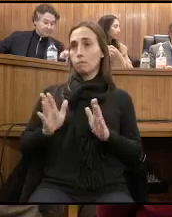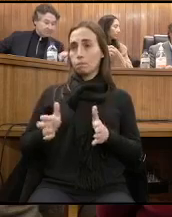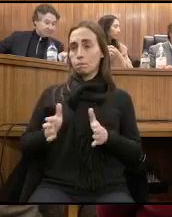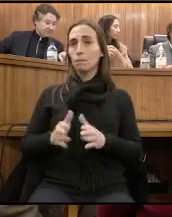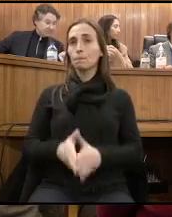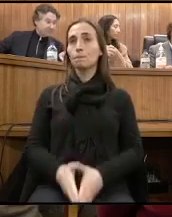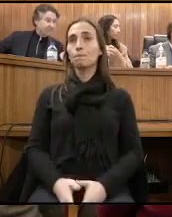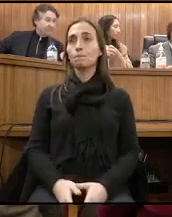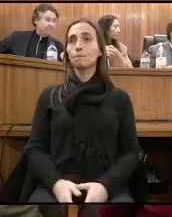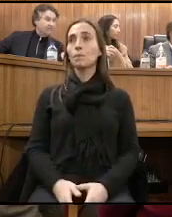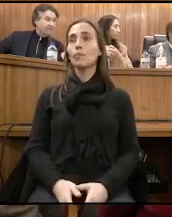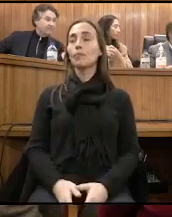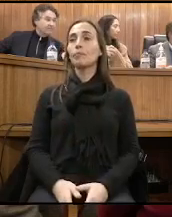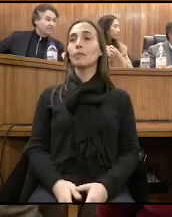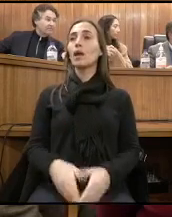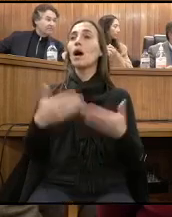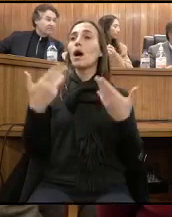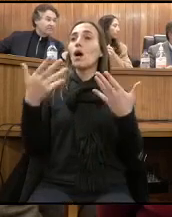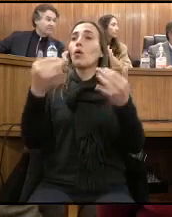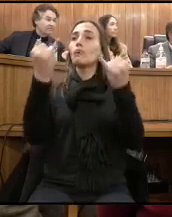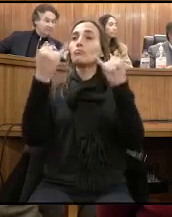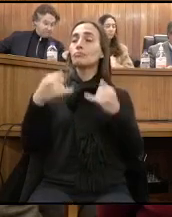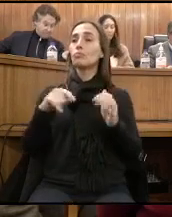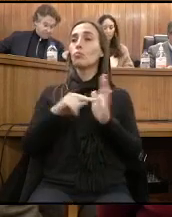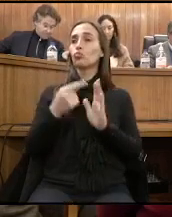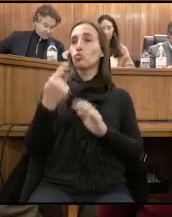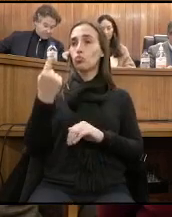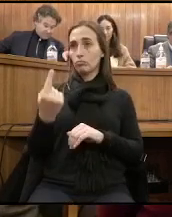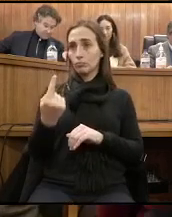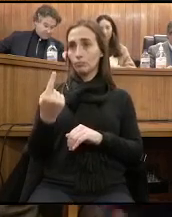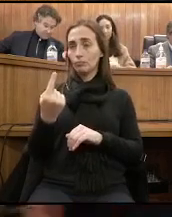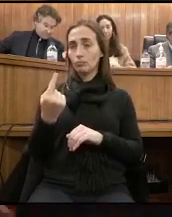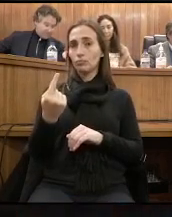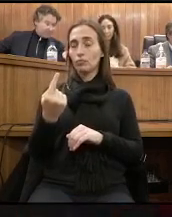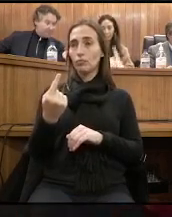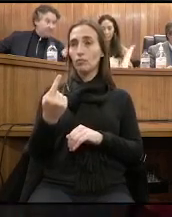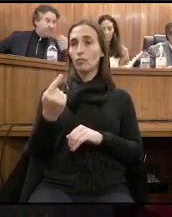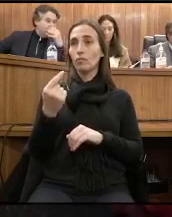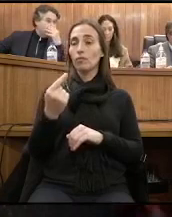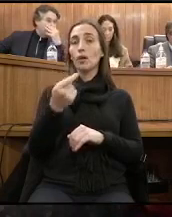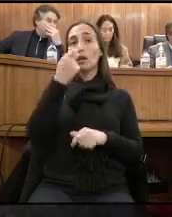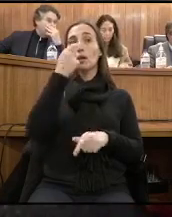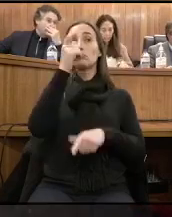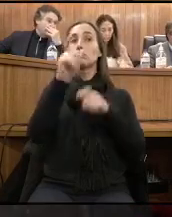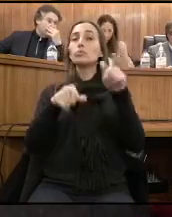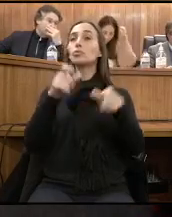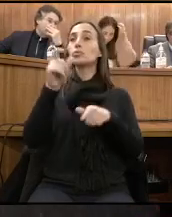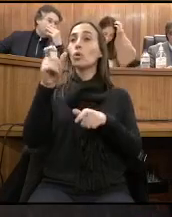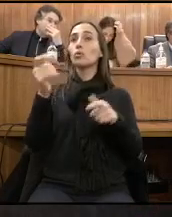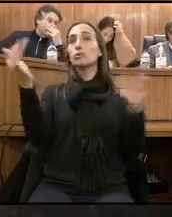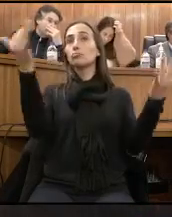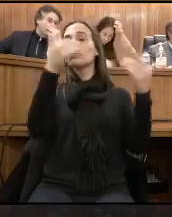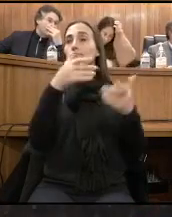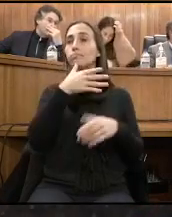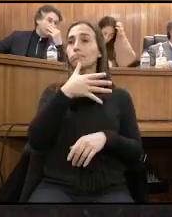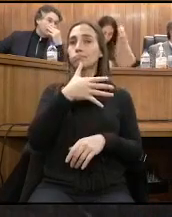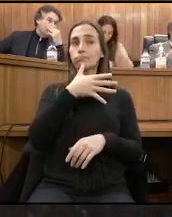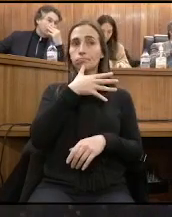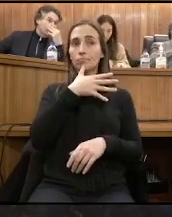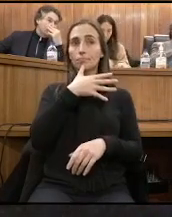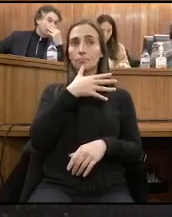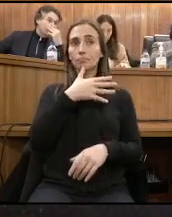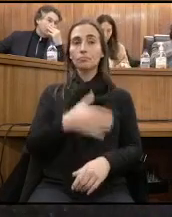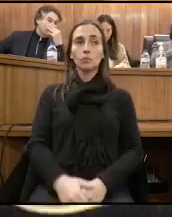leitura. E passamos ao primeiro ponto, intervenção do público.